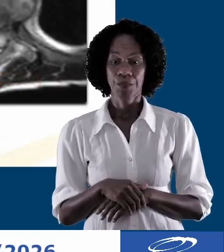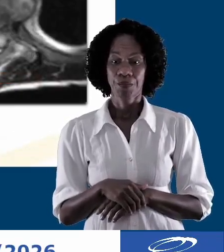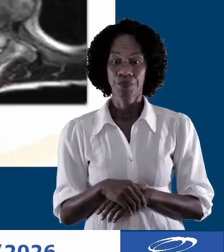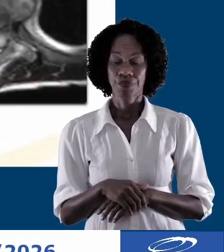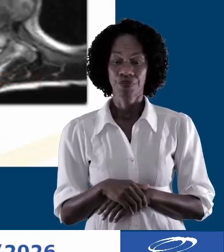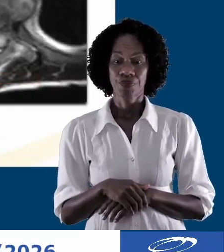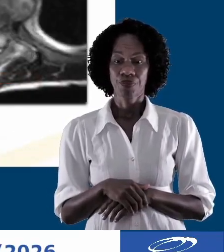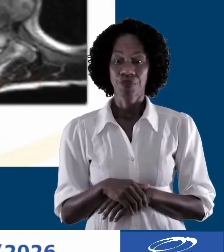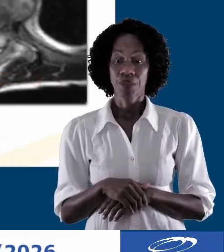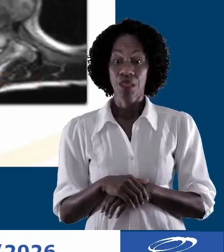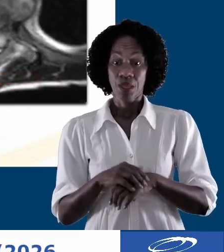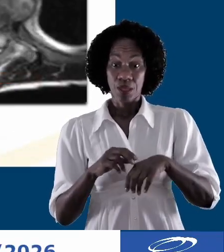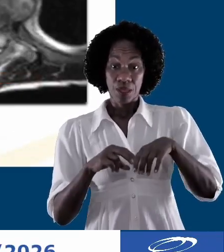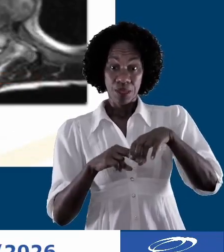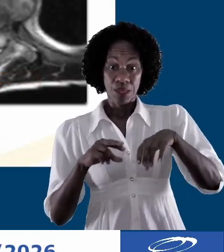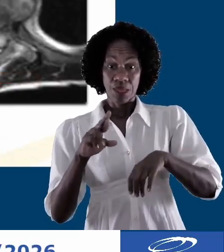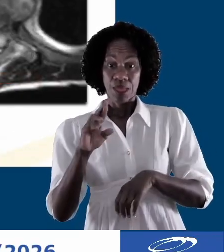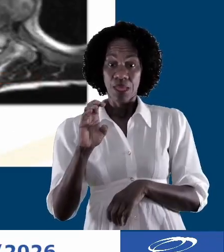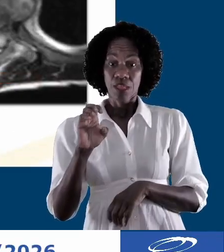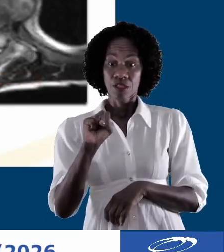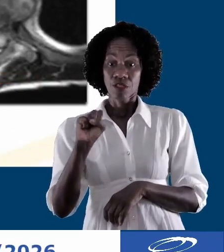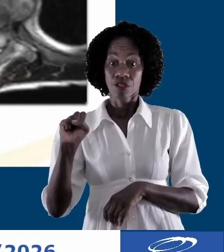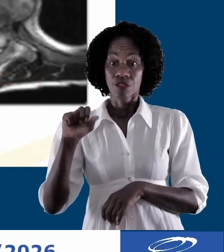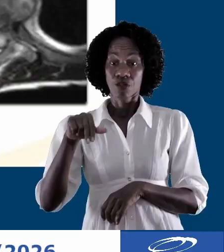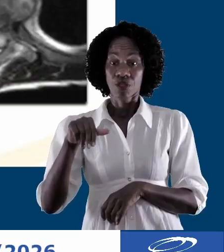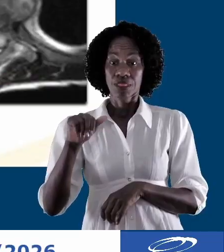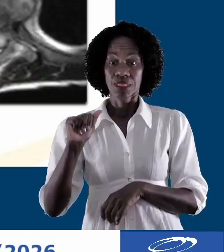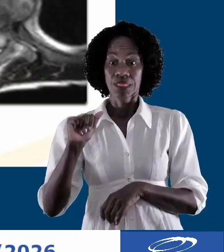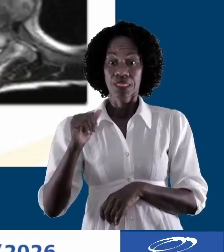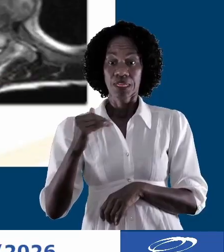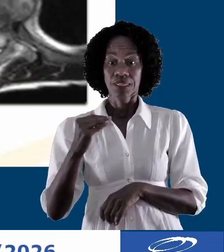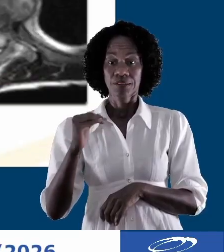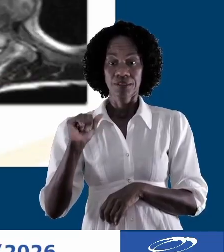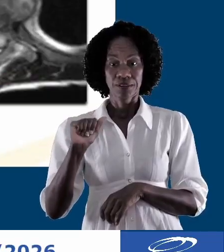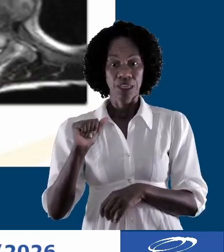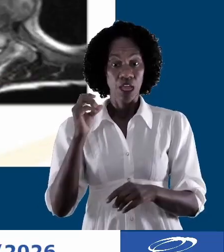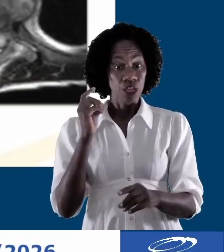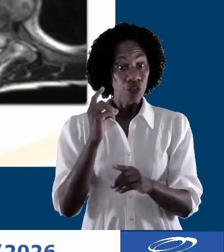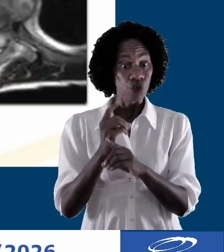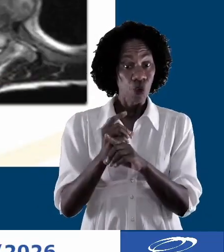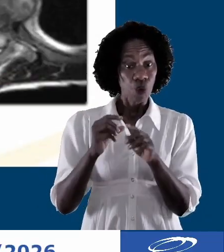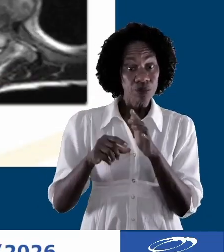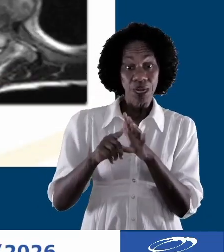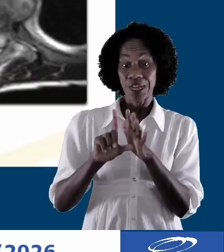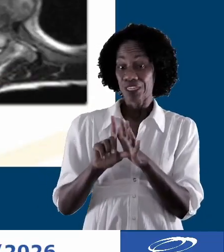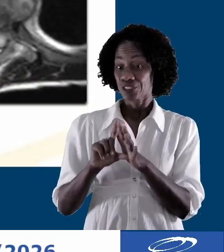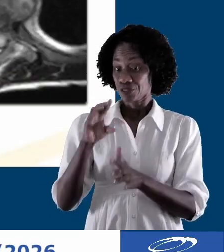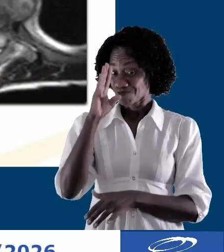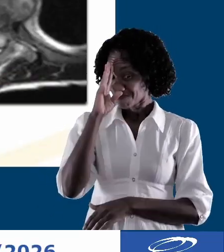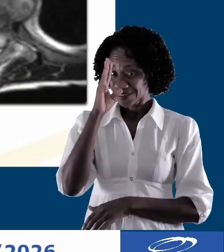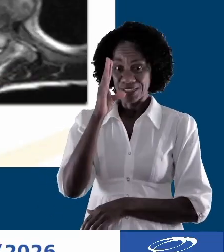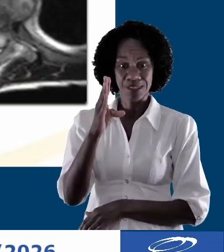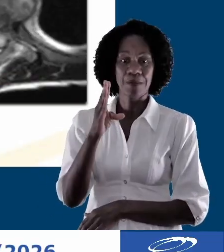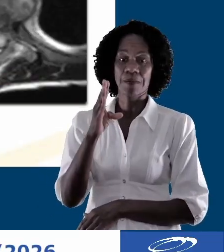A ressonância é o exame que mais detecta precocemente as alterações, é o padrão ouro. Você vai avaliar o comprometimento das partes